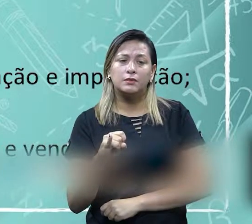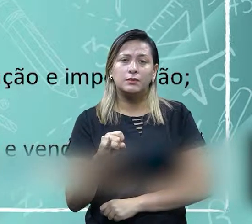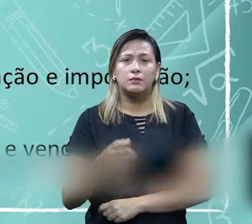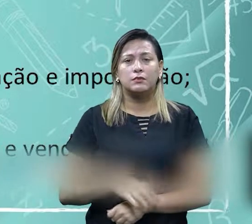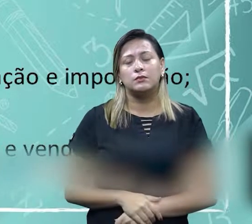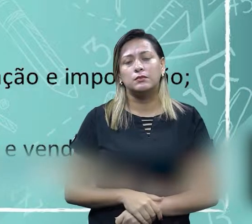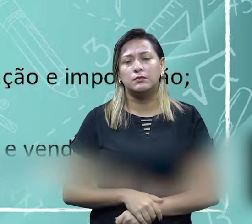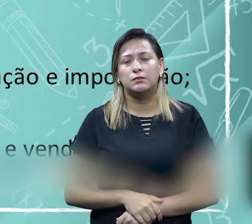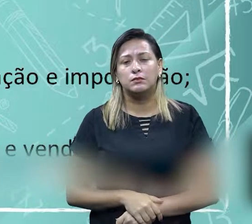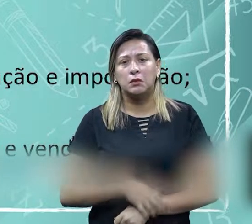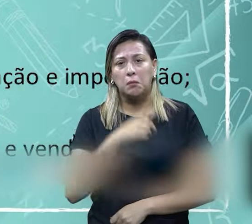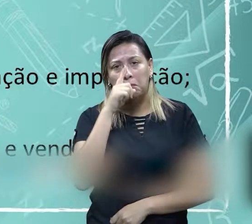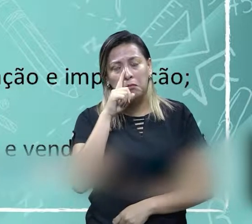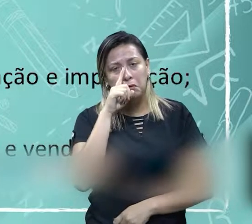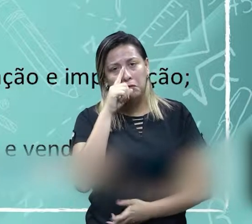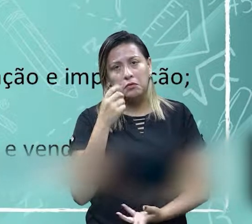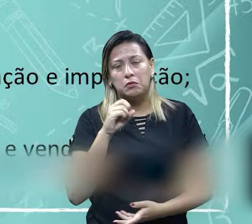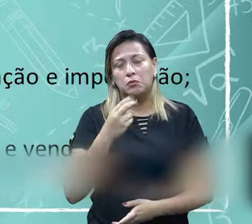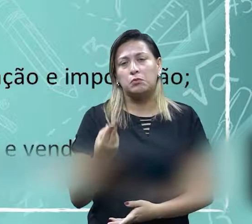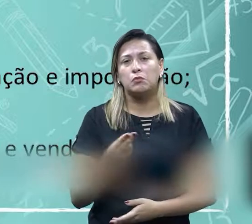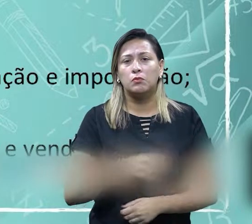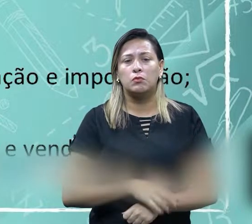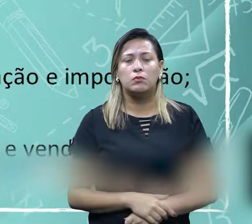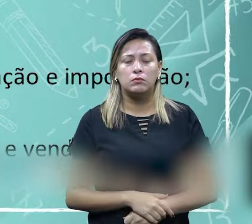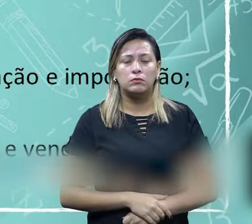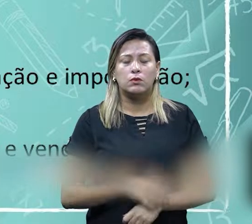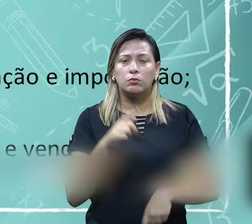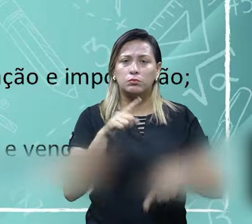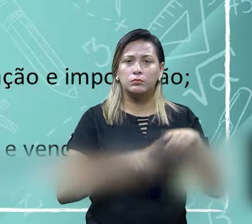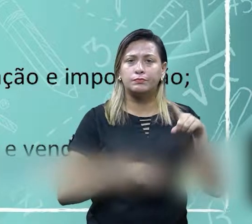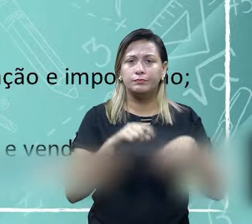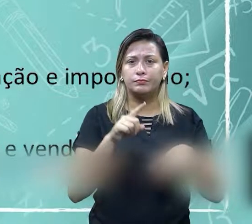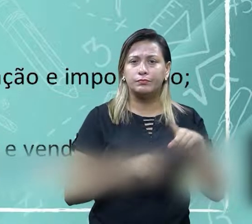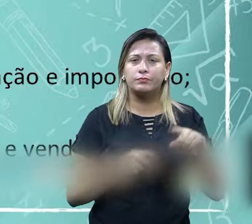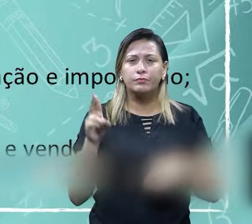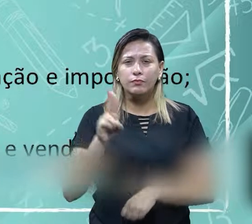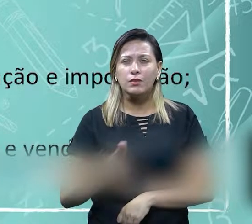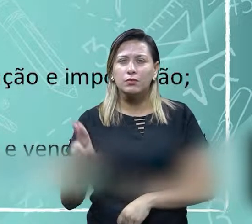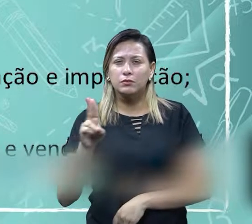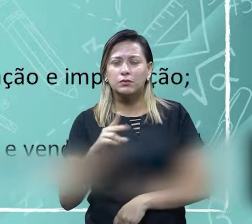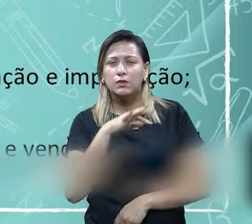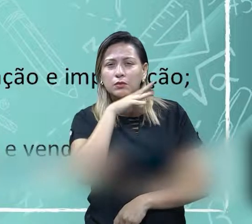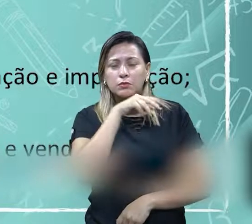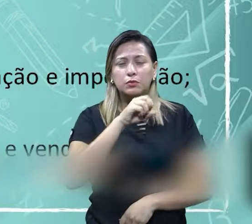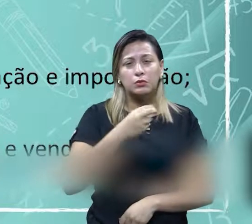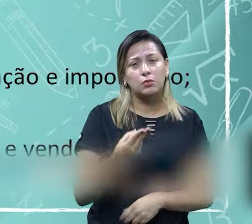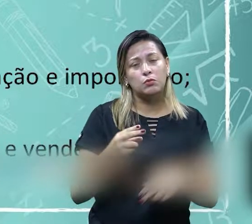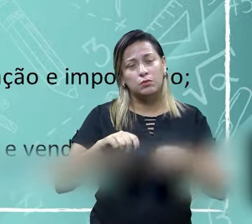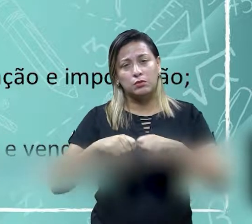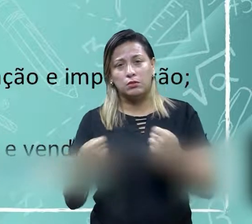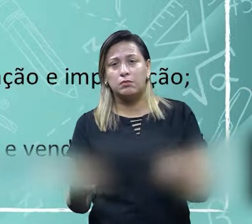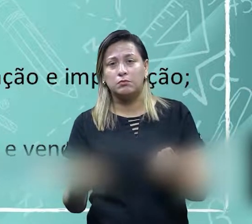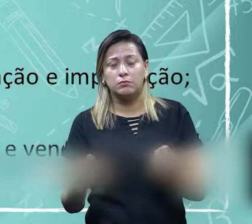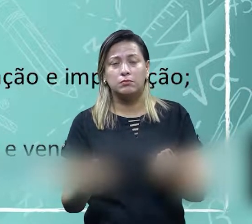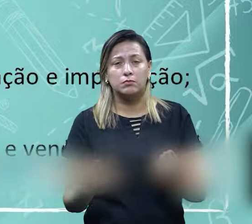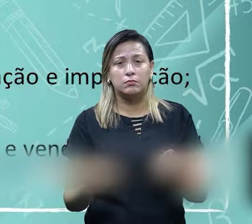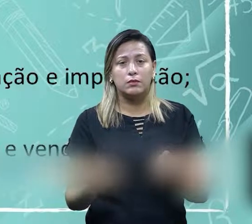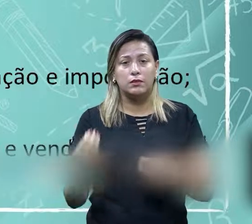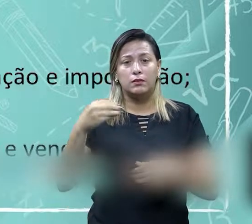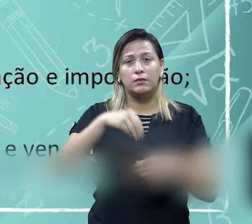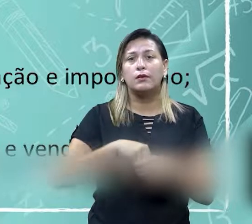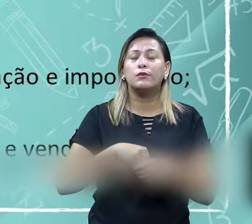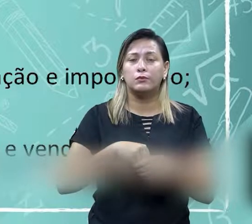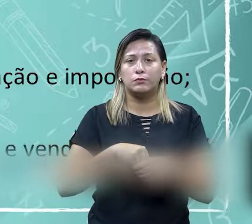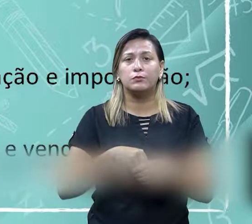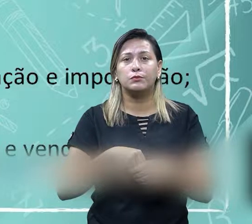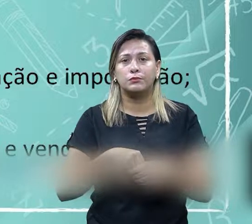ou qualquer produto mal utilizado ou quebra no transporte, tá bom?